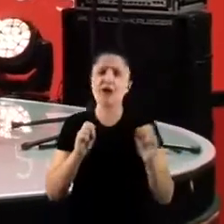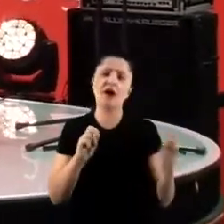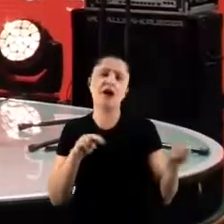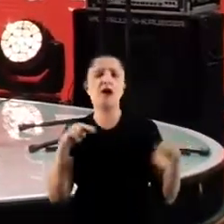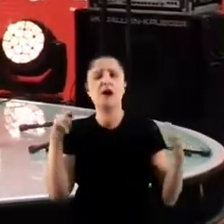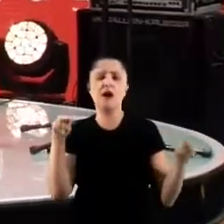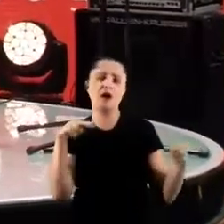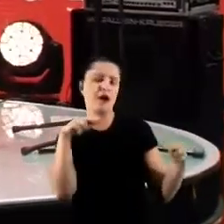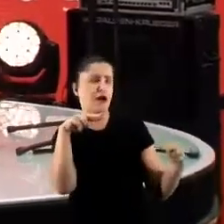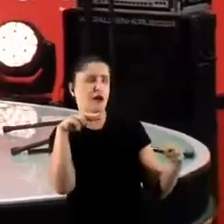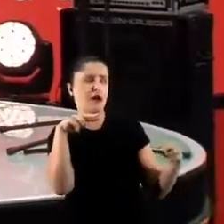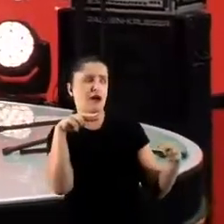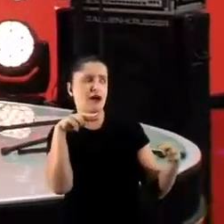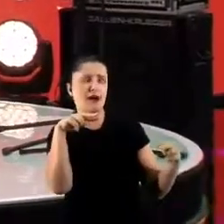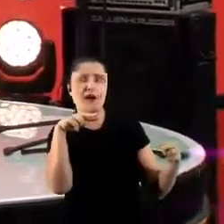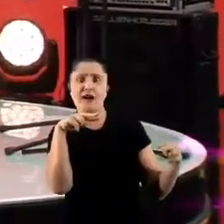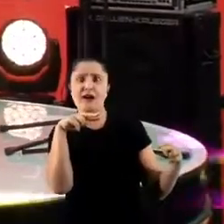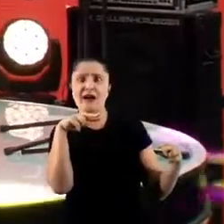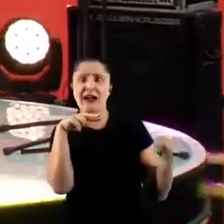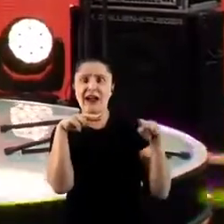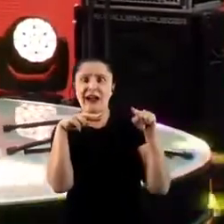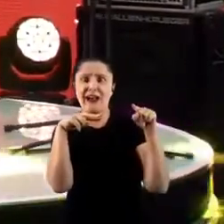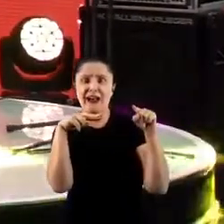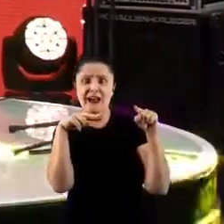olhei pro lado.